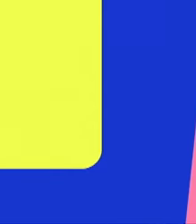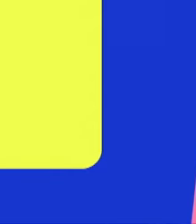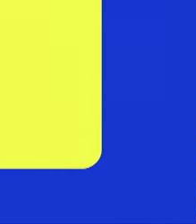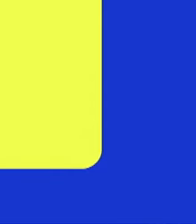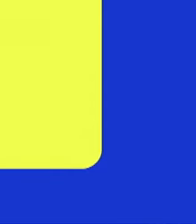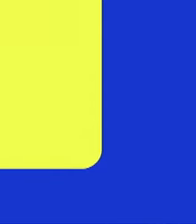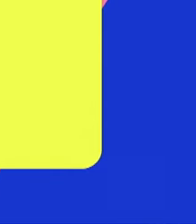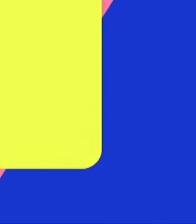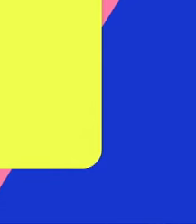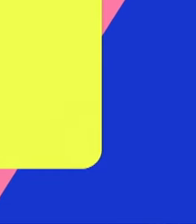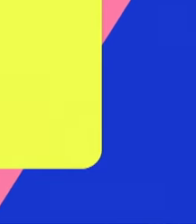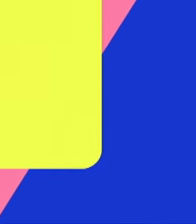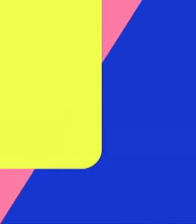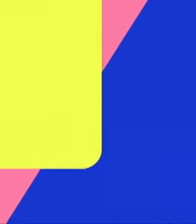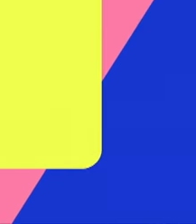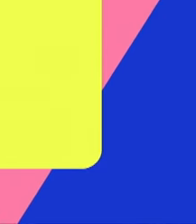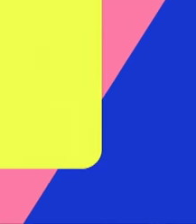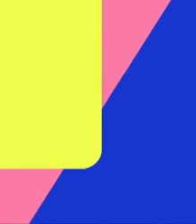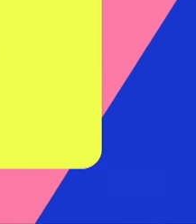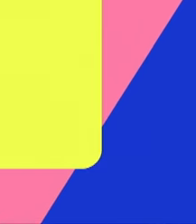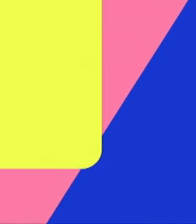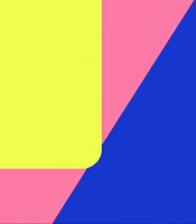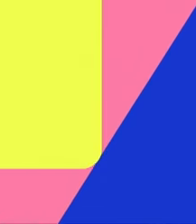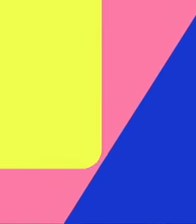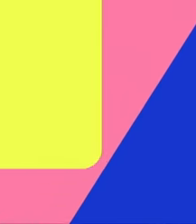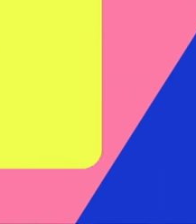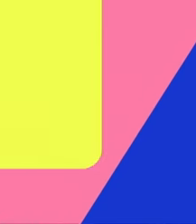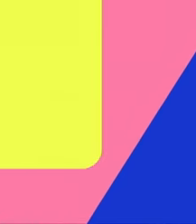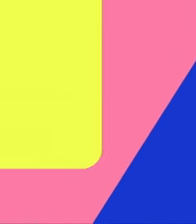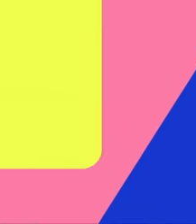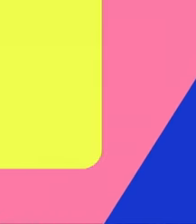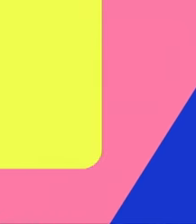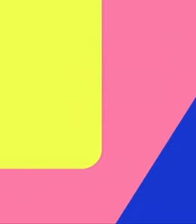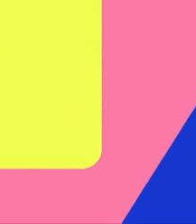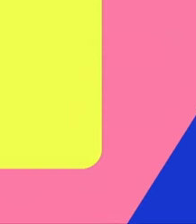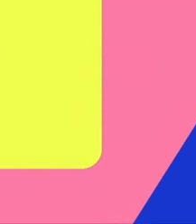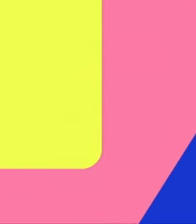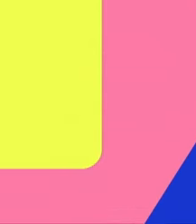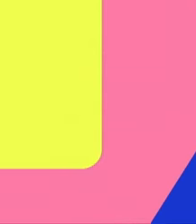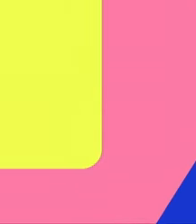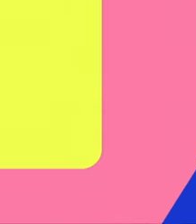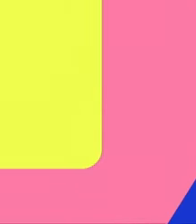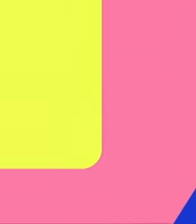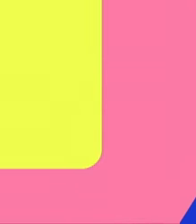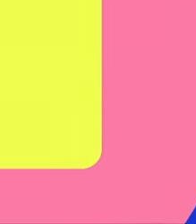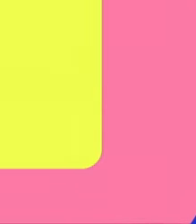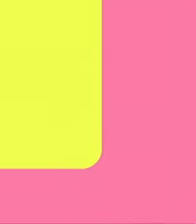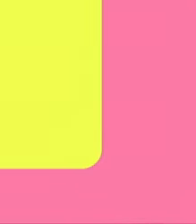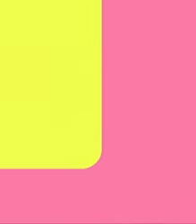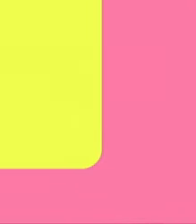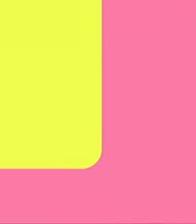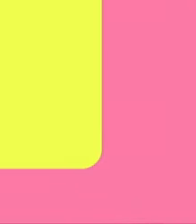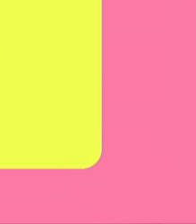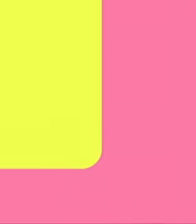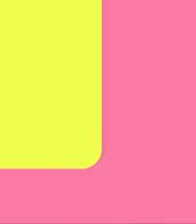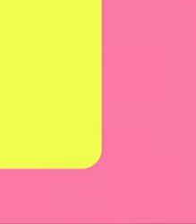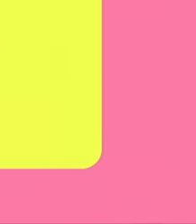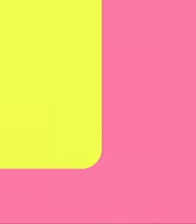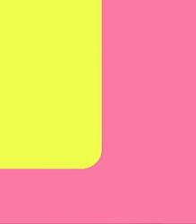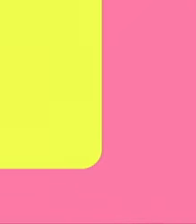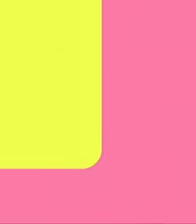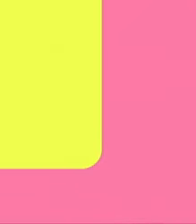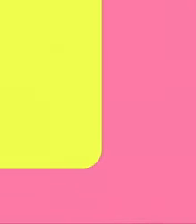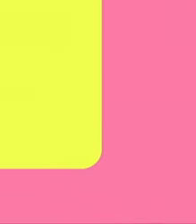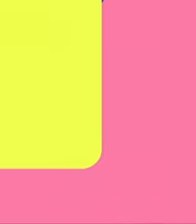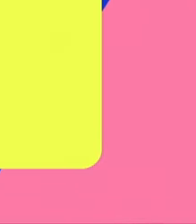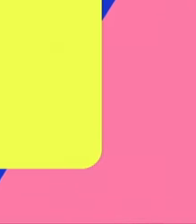por conta da trilha sonora da novela. Eu escuto a canção Do Acaso todos os dias, várias vezes, como um mantra. Beijo a